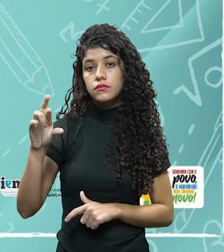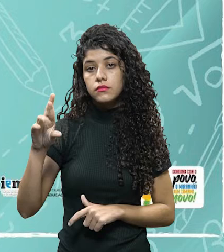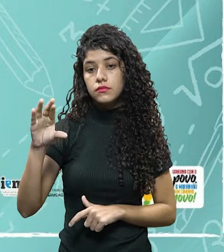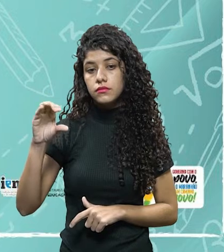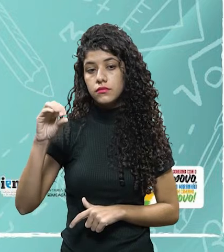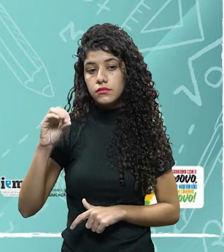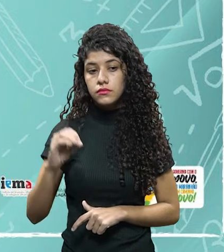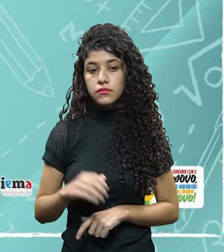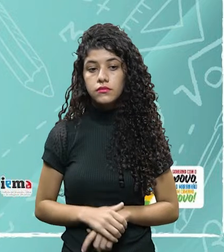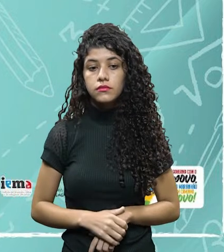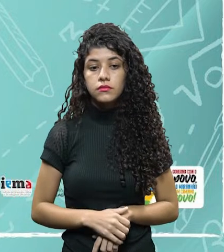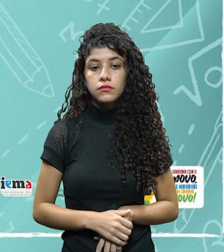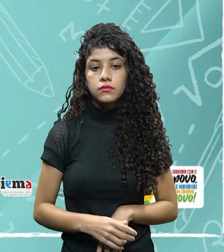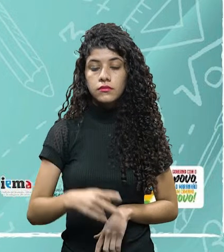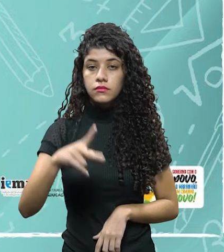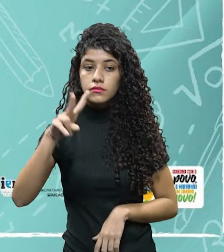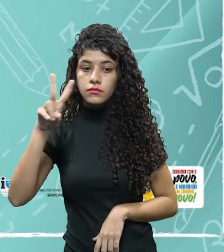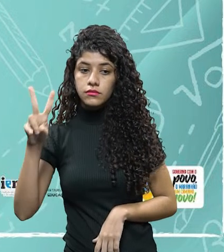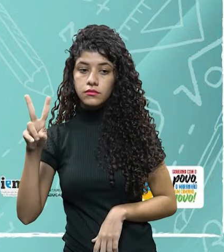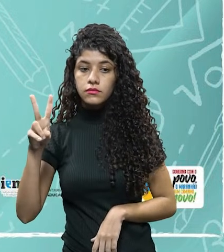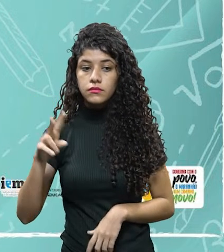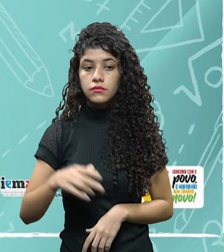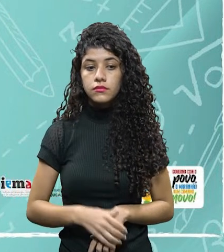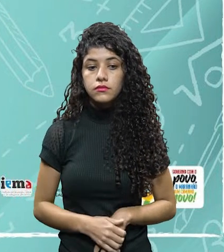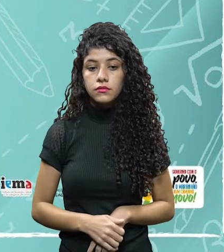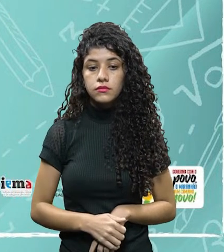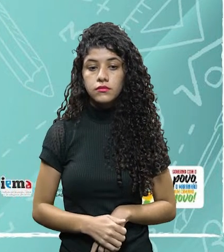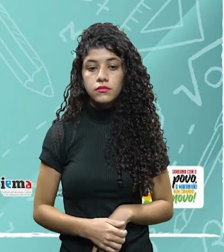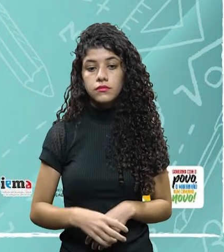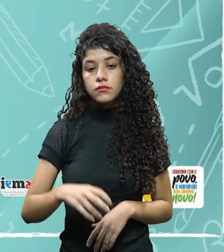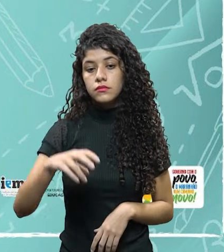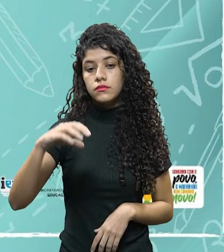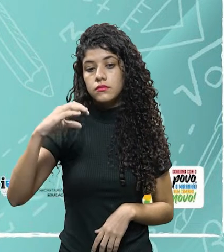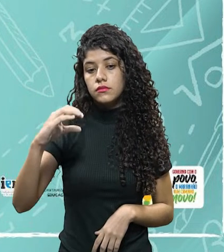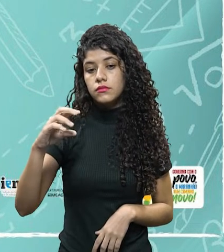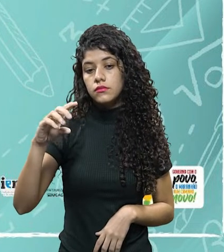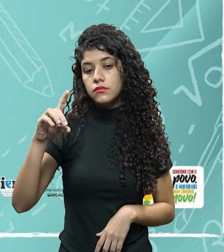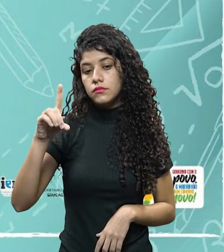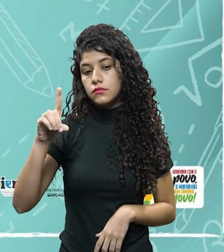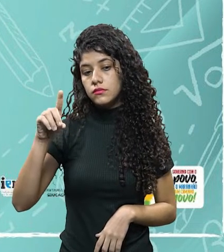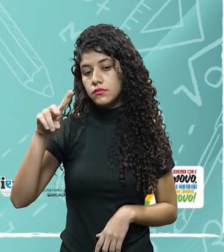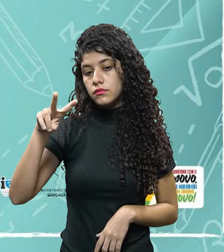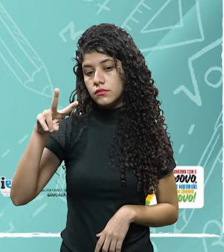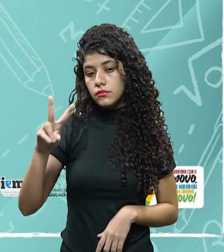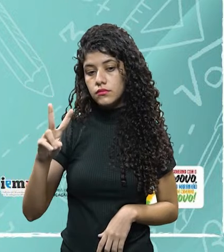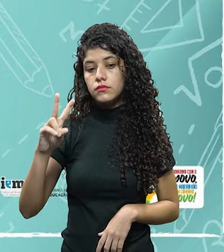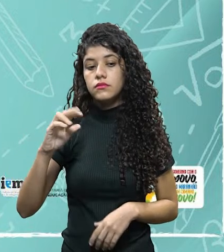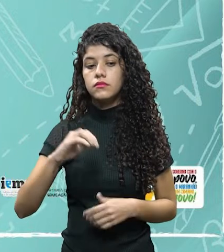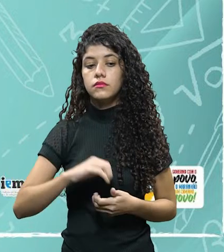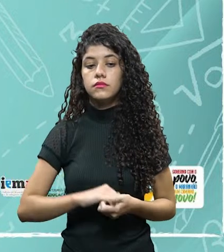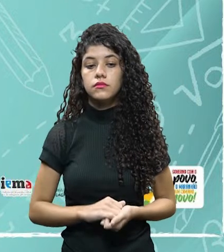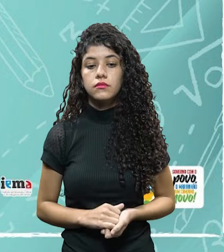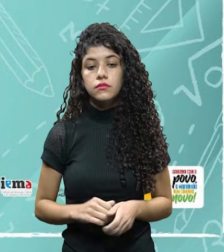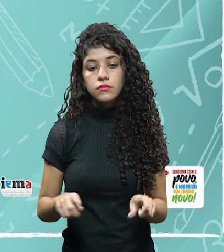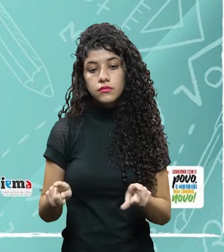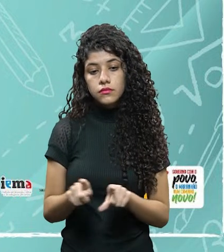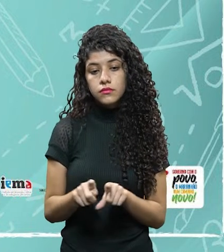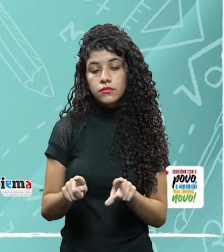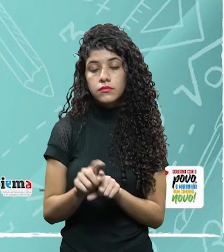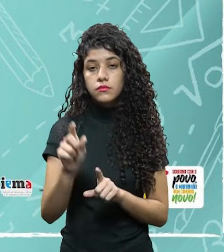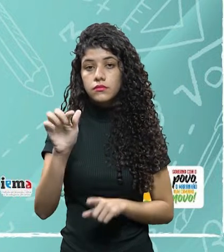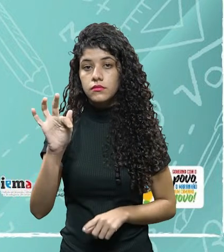vendas, o PV, o volume de vendas, o custo de despesas variáveis e os custos de despesas